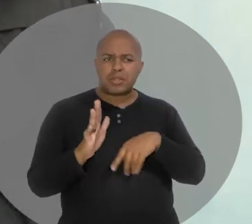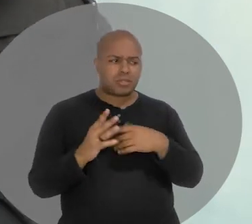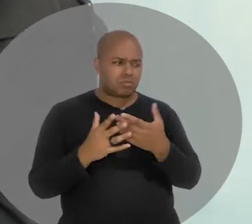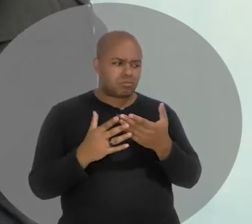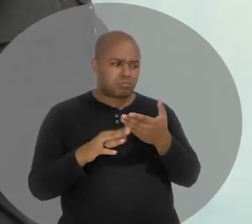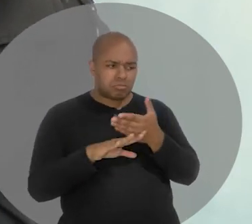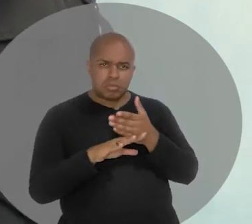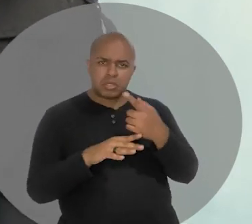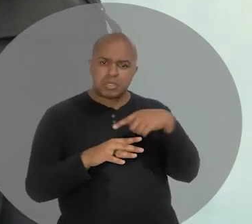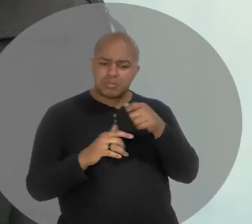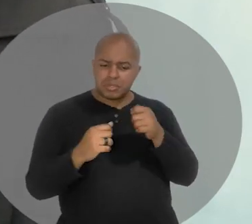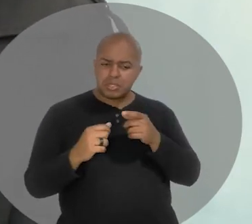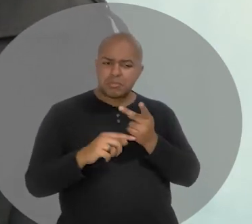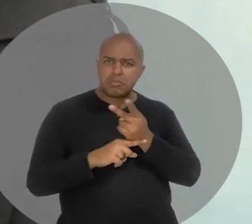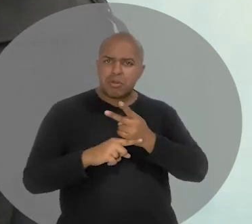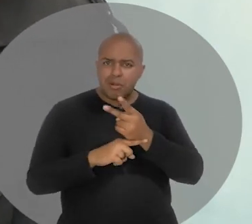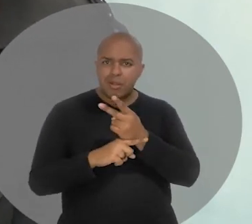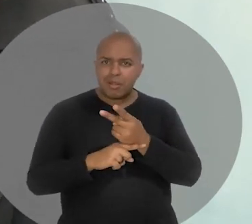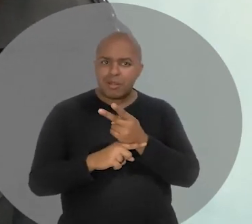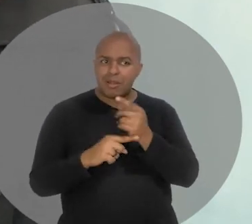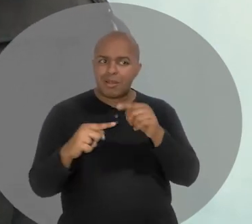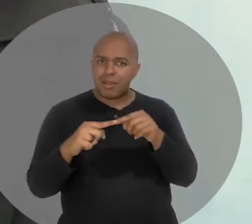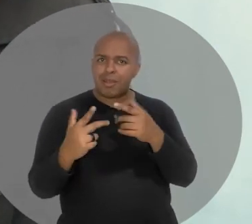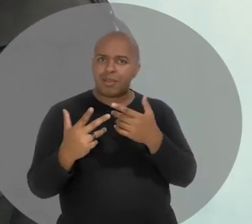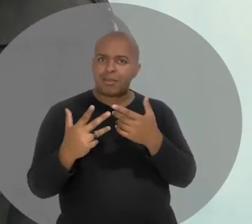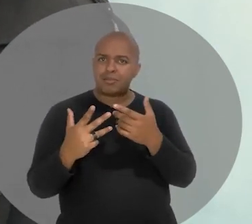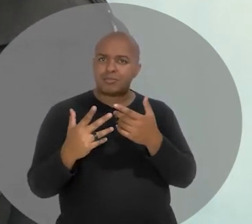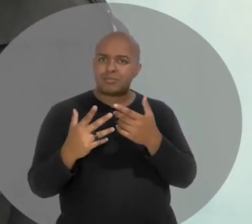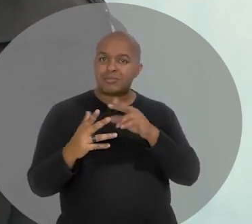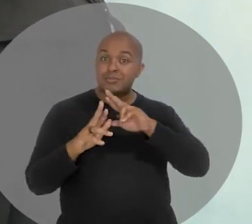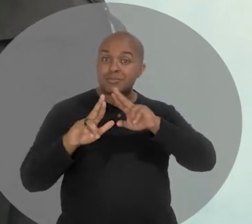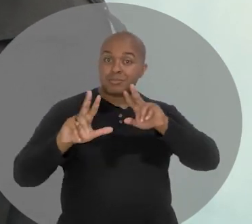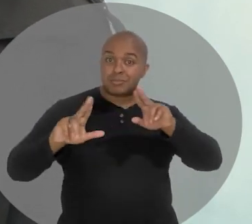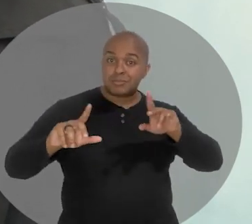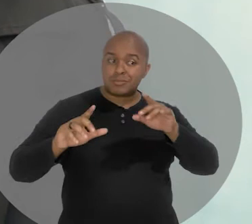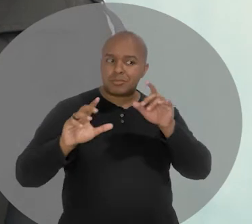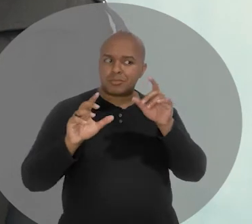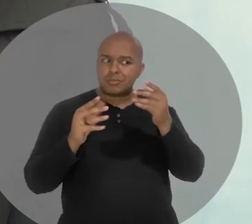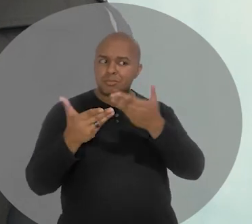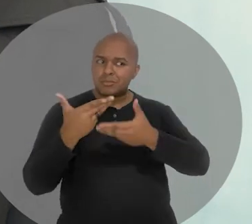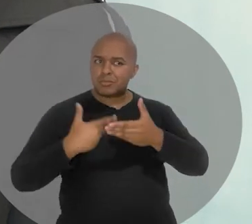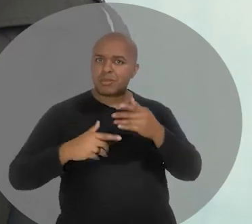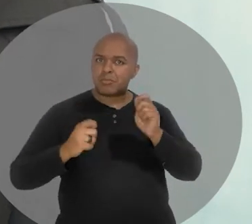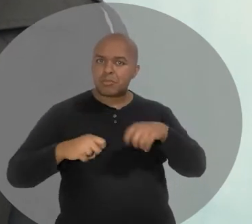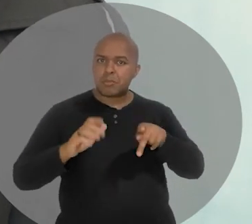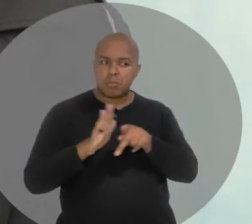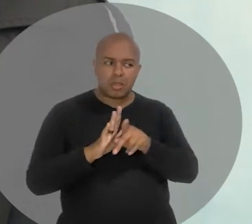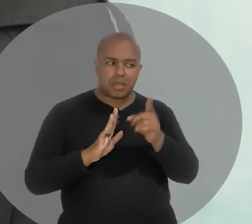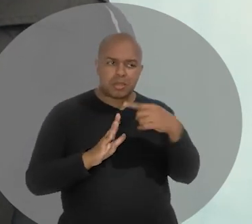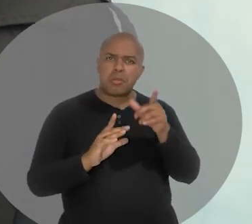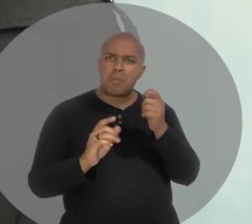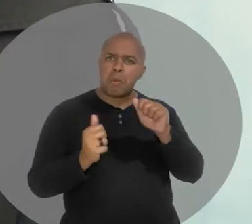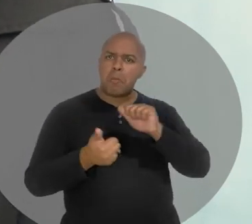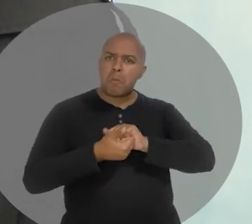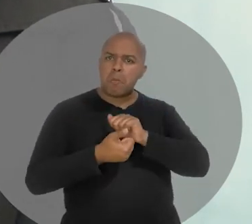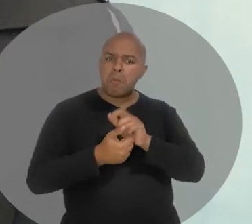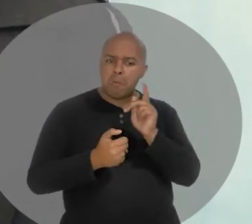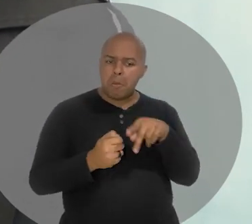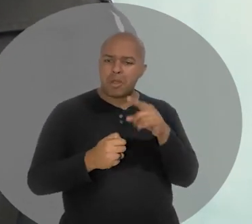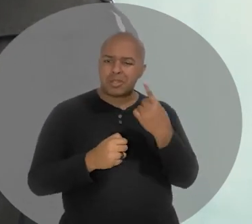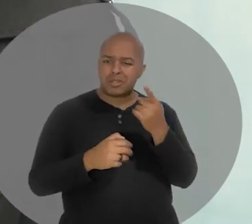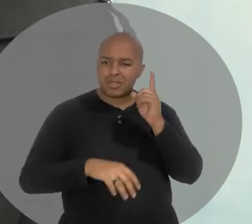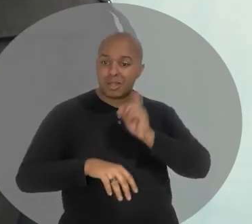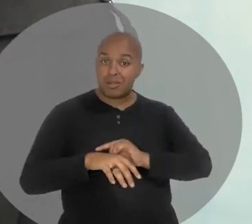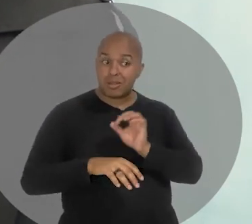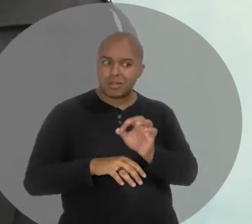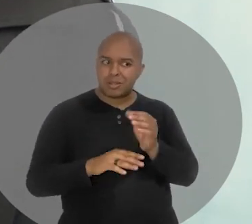precisa ir em busca. Então são diferentes as formações possíveis para que a gente se qualifique para nesse momento de